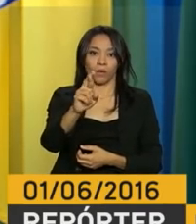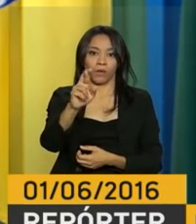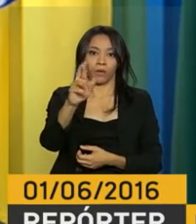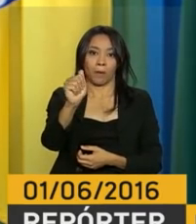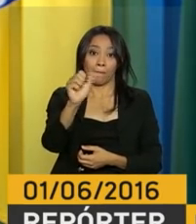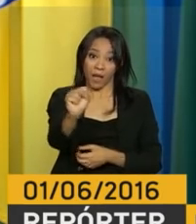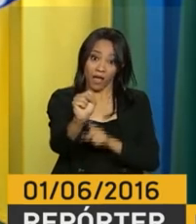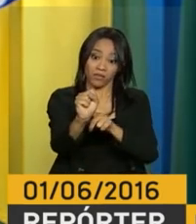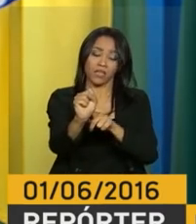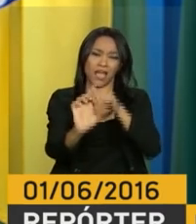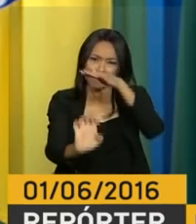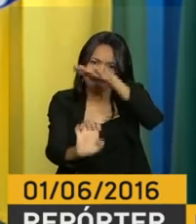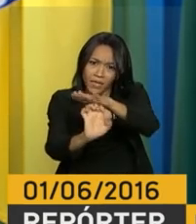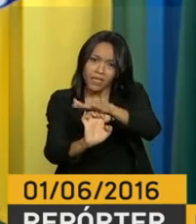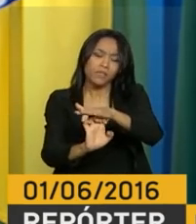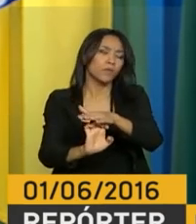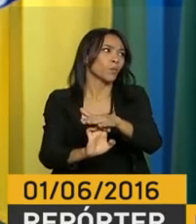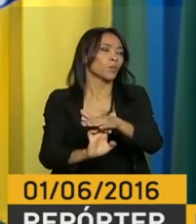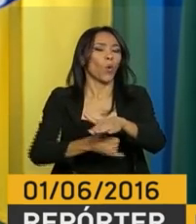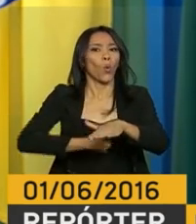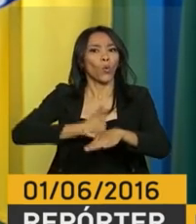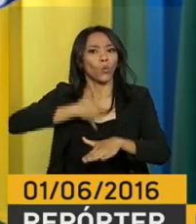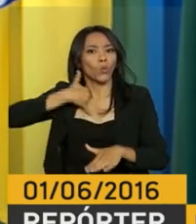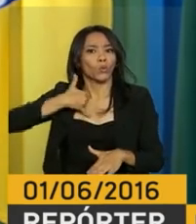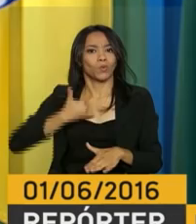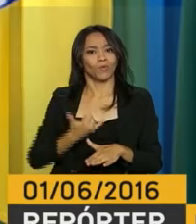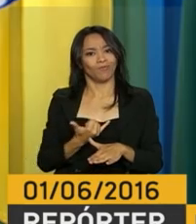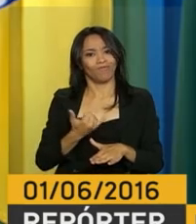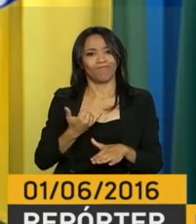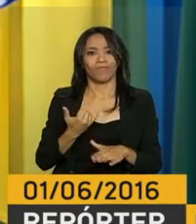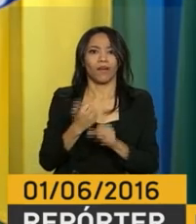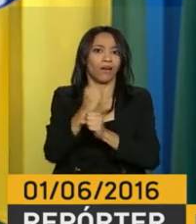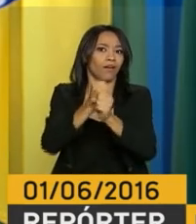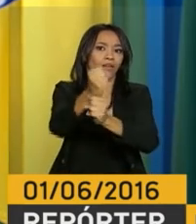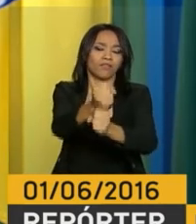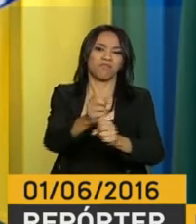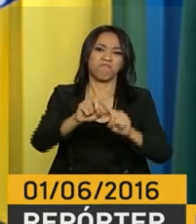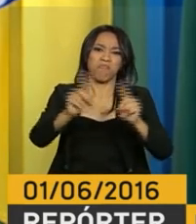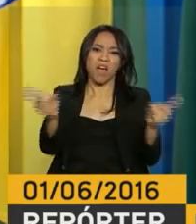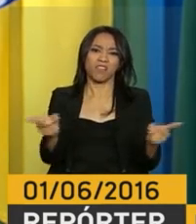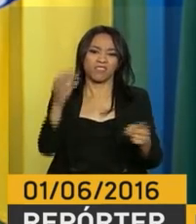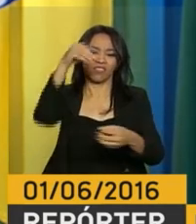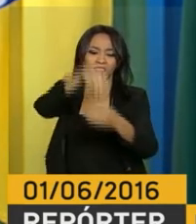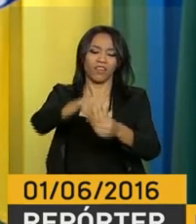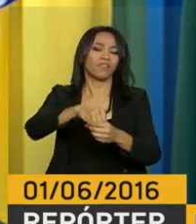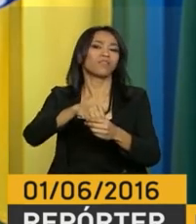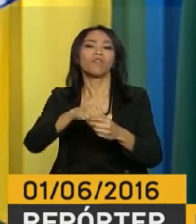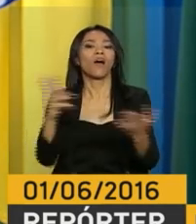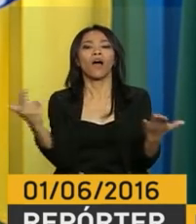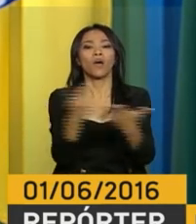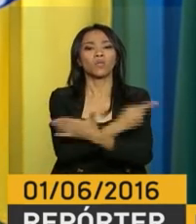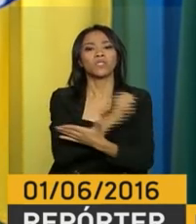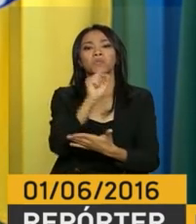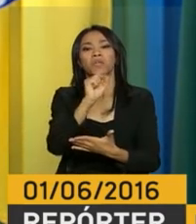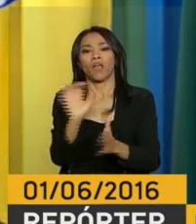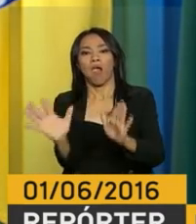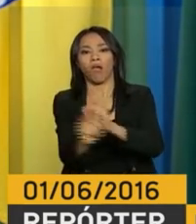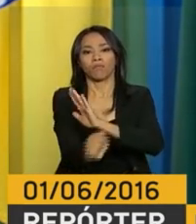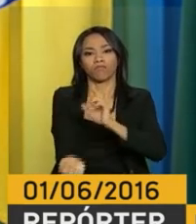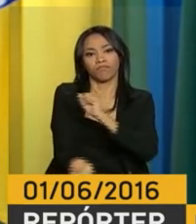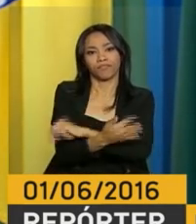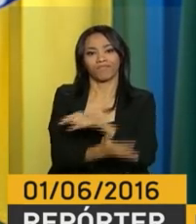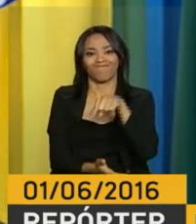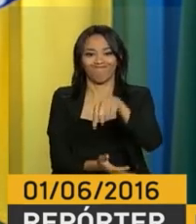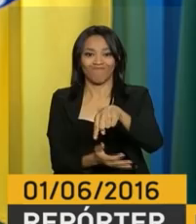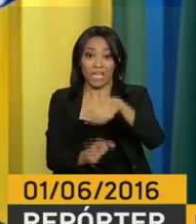brasileiros durante décadas mas que foi vitimada por práticas que a desmerecem empresas dessa importância devem ser